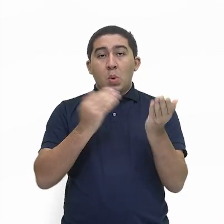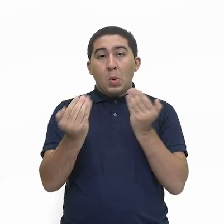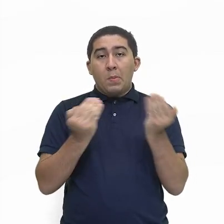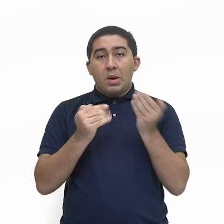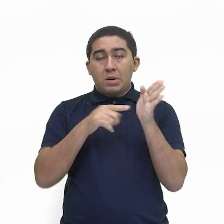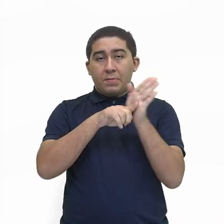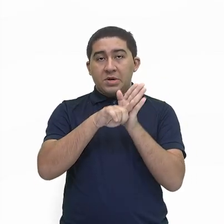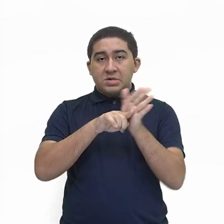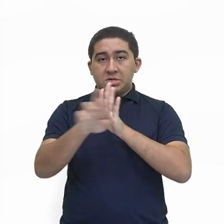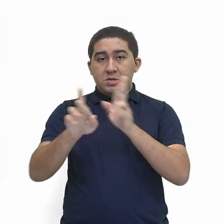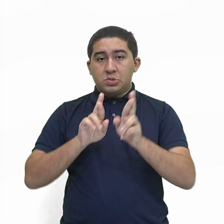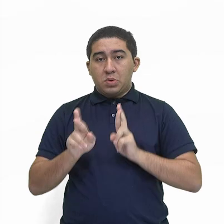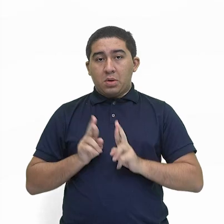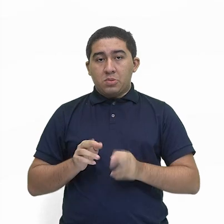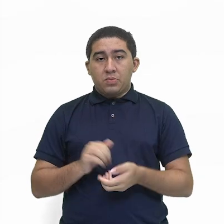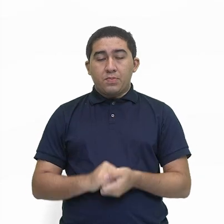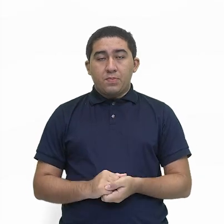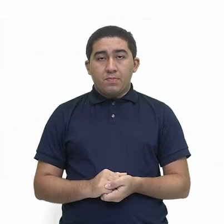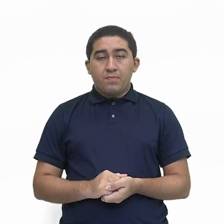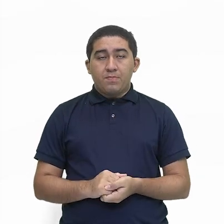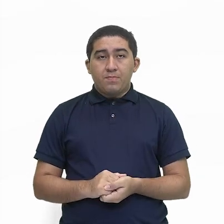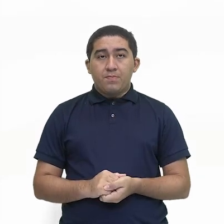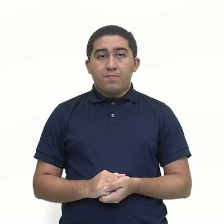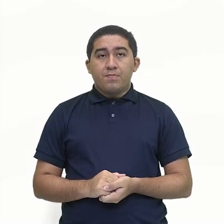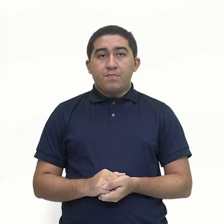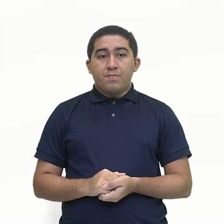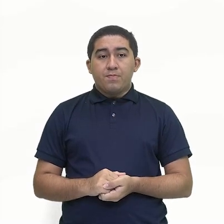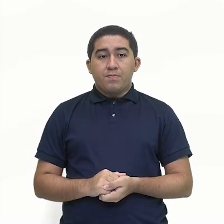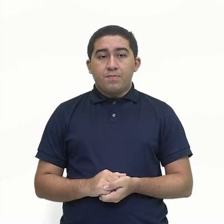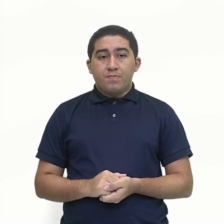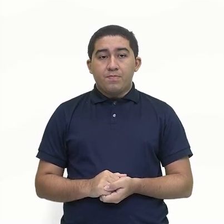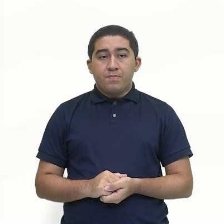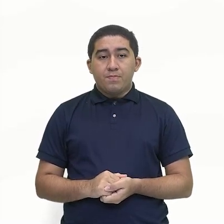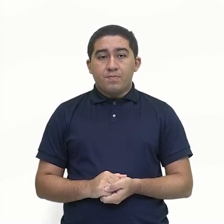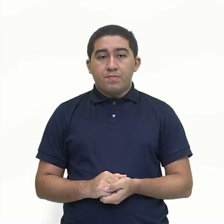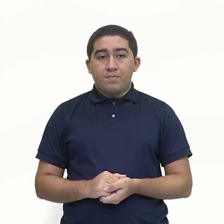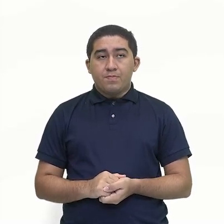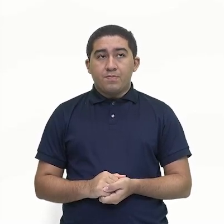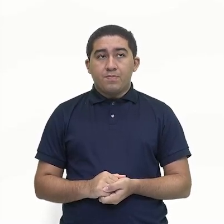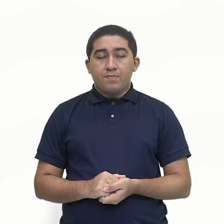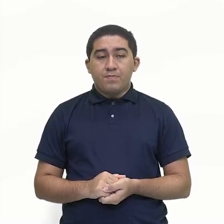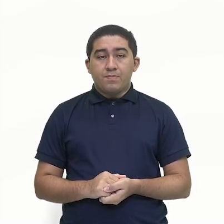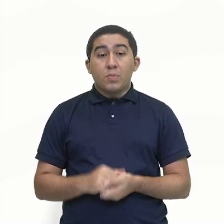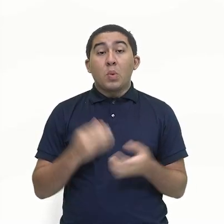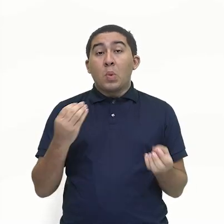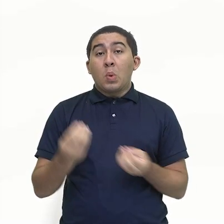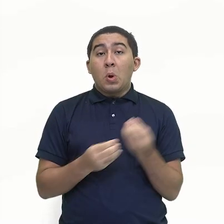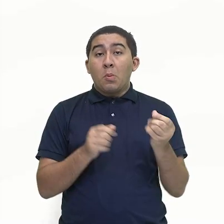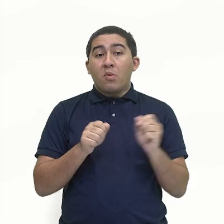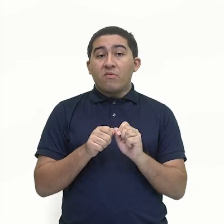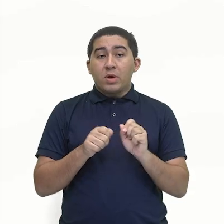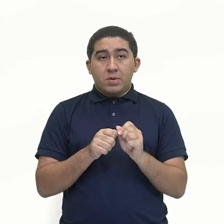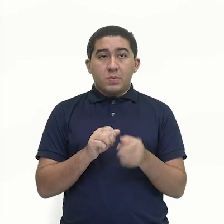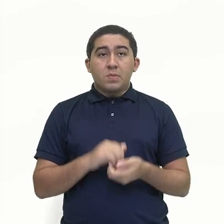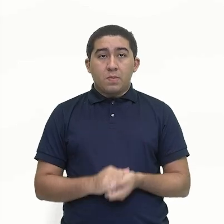comparando, né, pesquisas, resultados de pesquisa, tá? Como que eu faço isso?